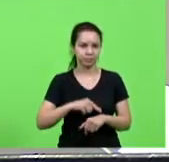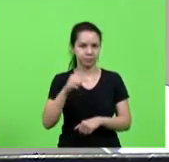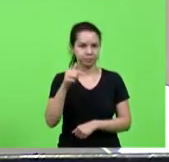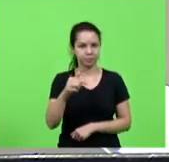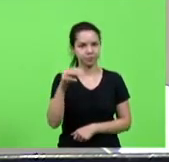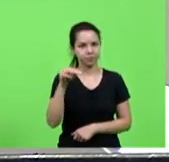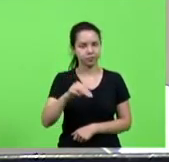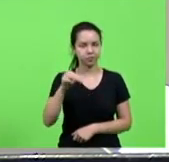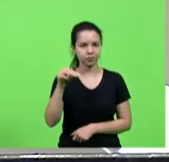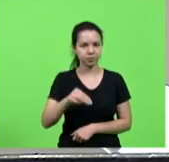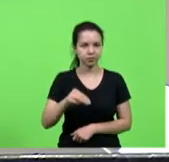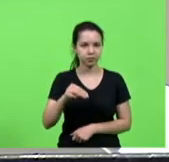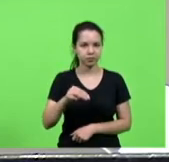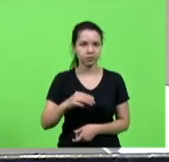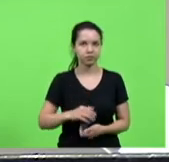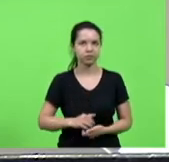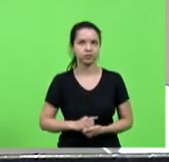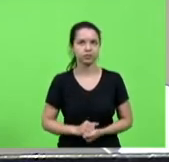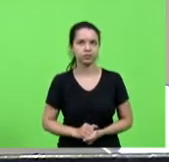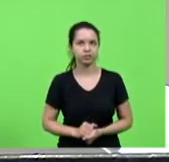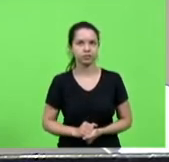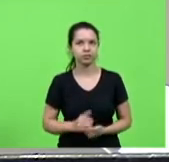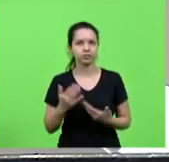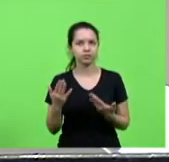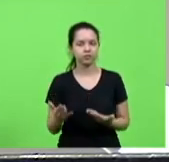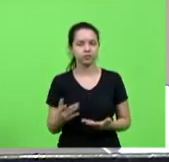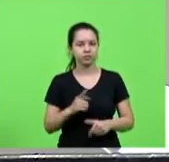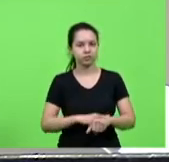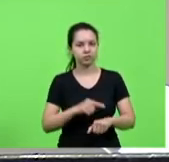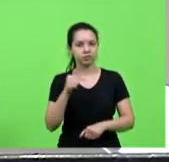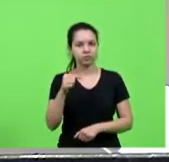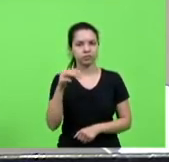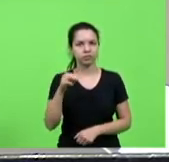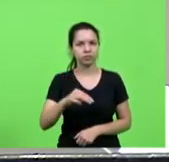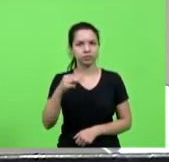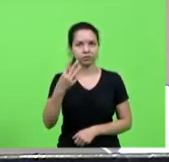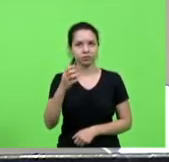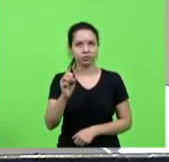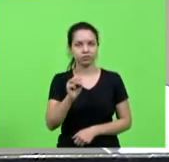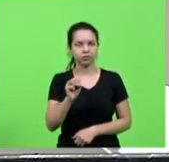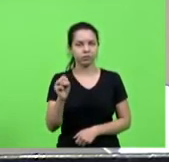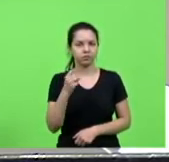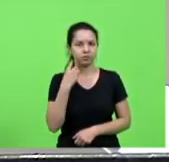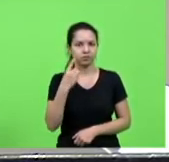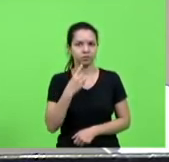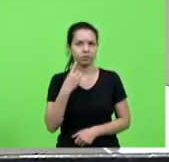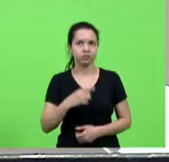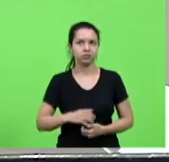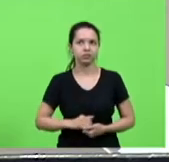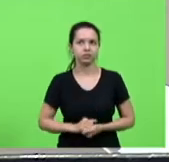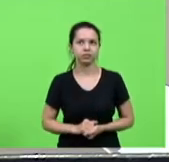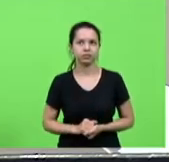7 minutos. Vossa Excelência terá 7 minutos e 30 segundos, deputado.